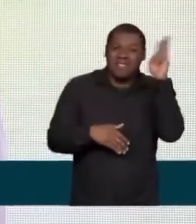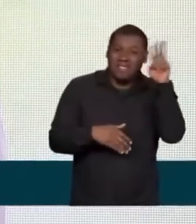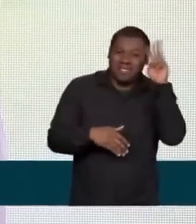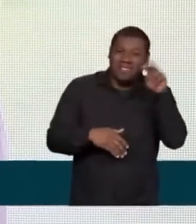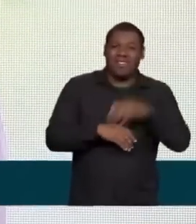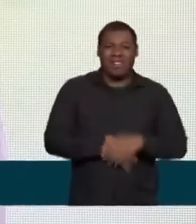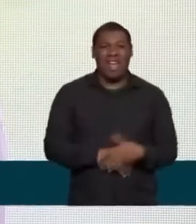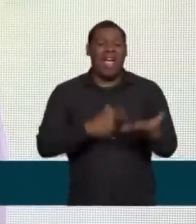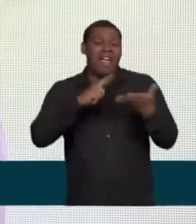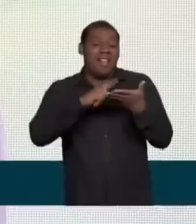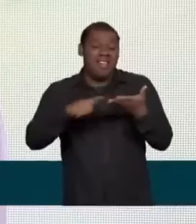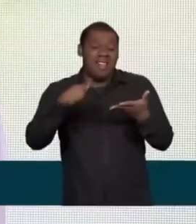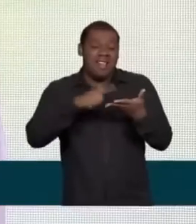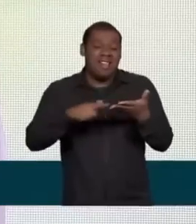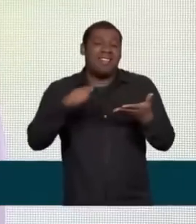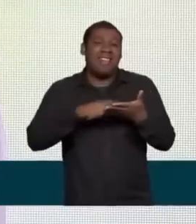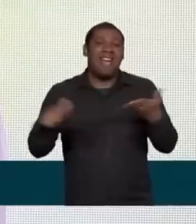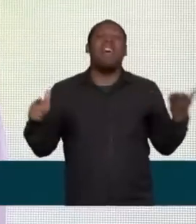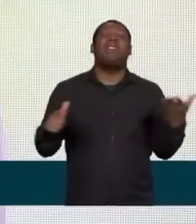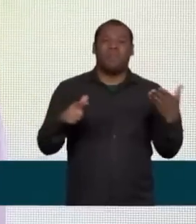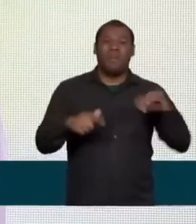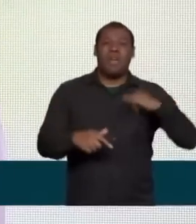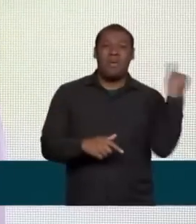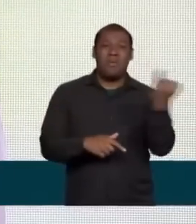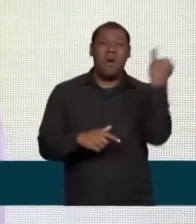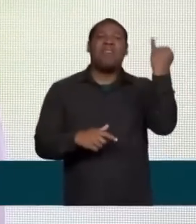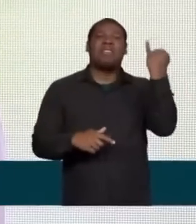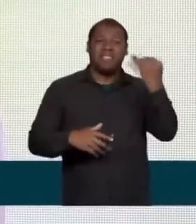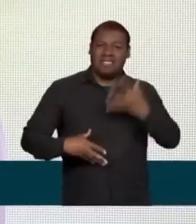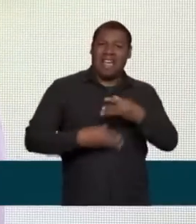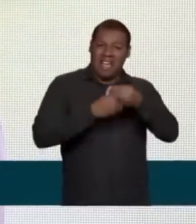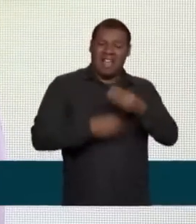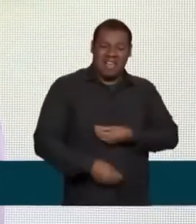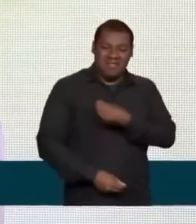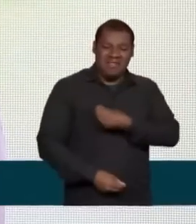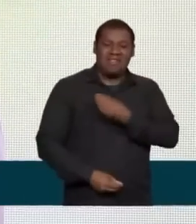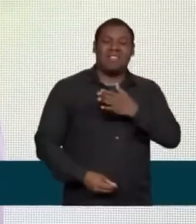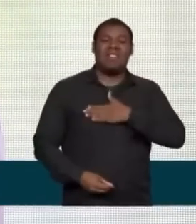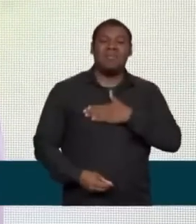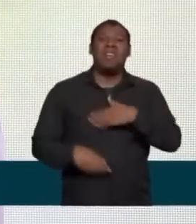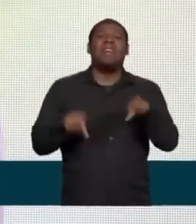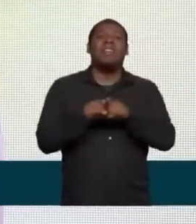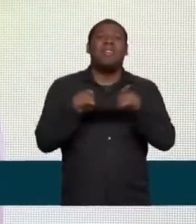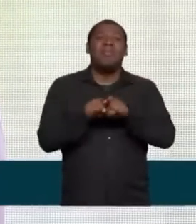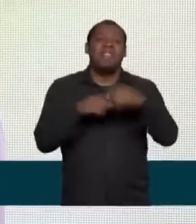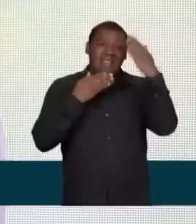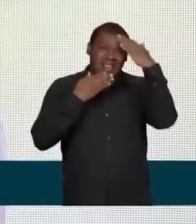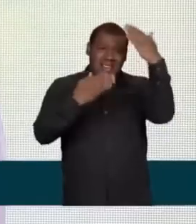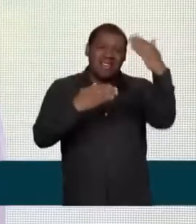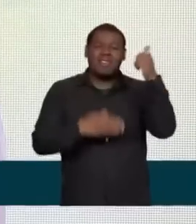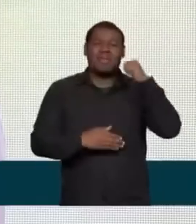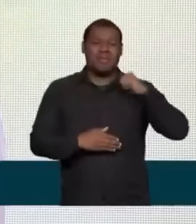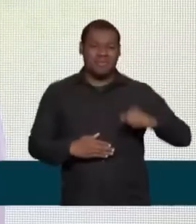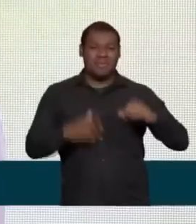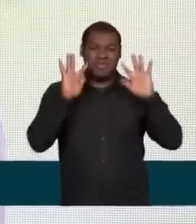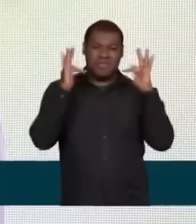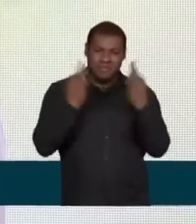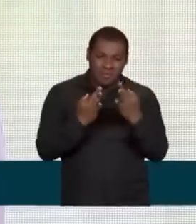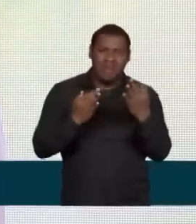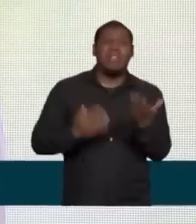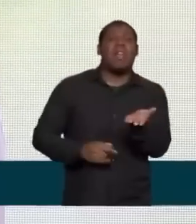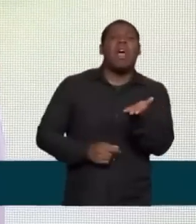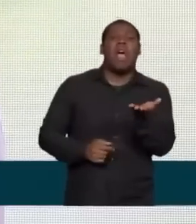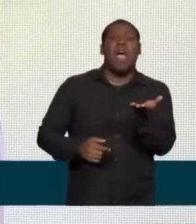a literatura se tornou uma parte importante da minha vida. Também, graças ao Bolsa Família, passamos a comer o